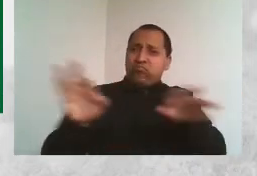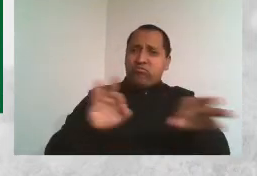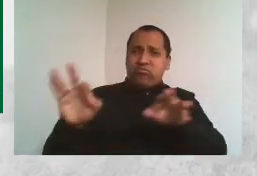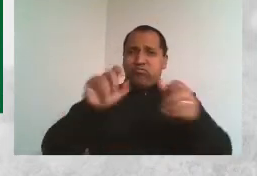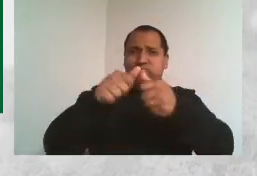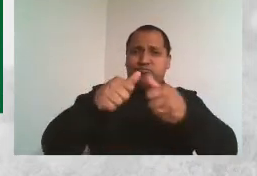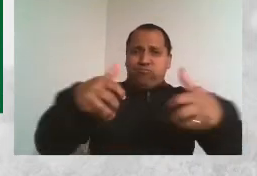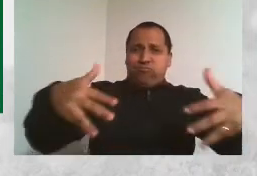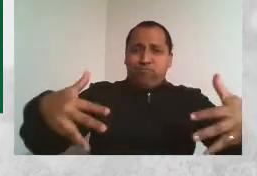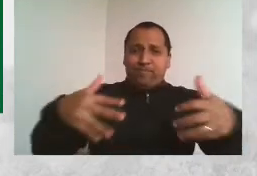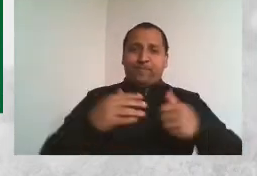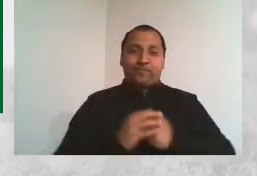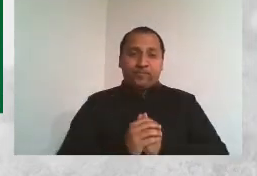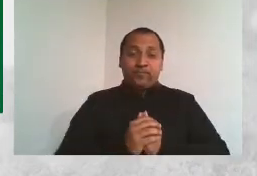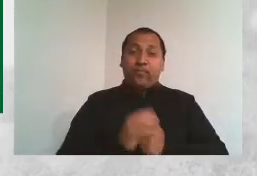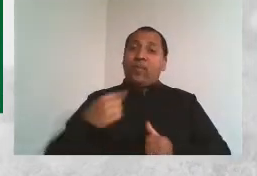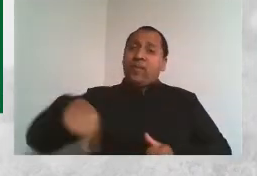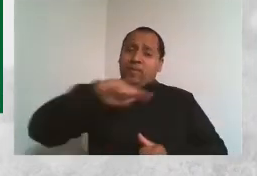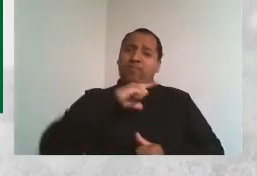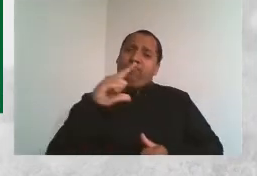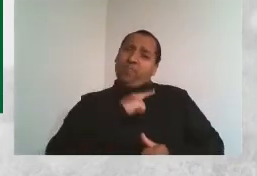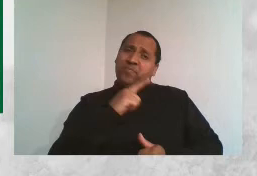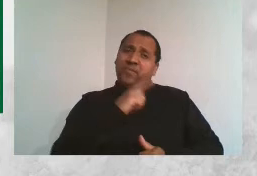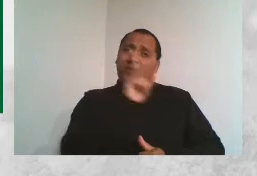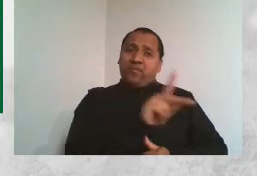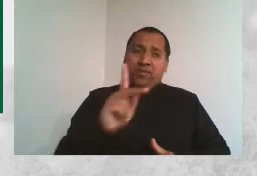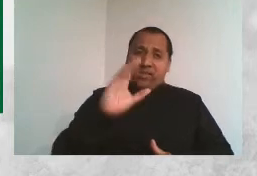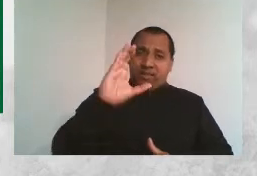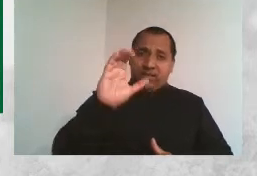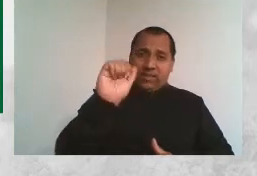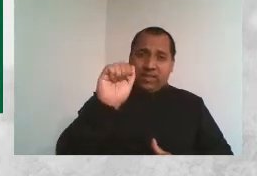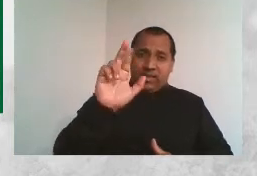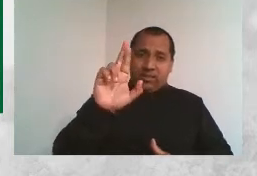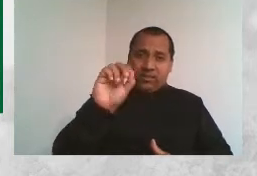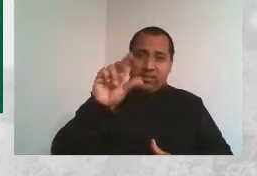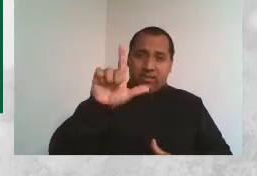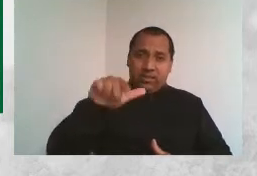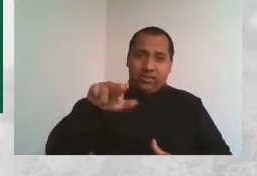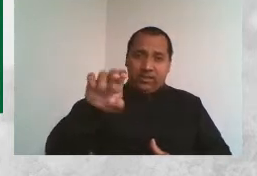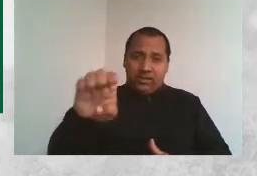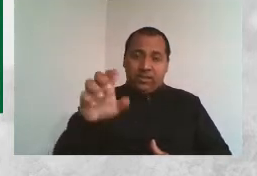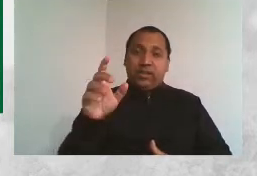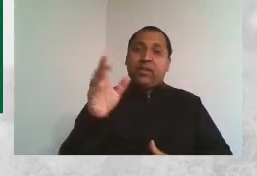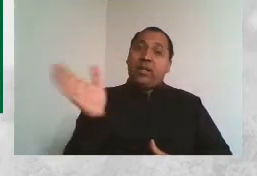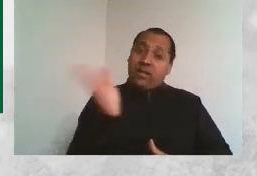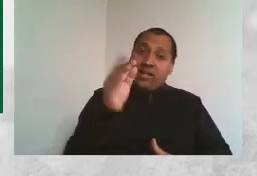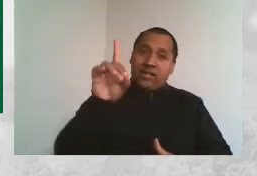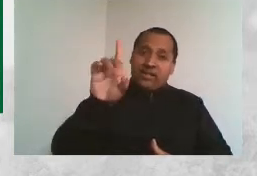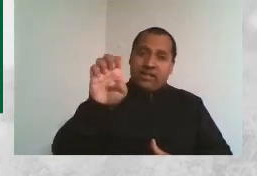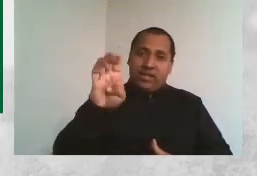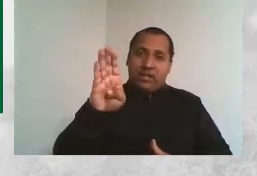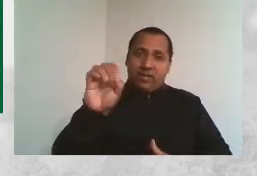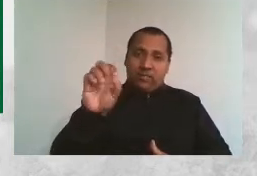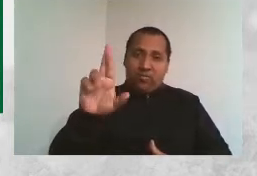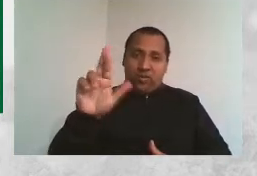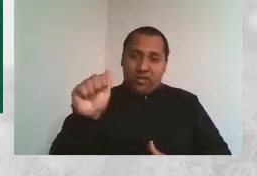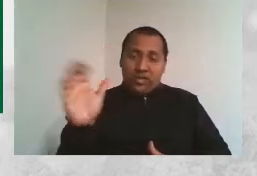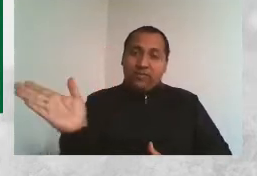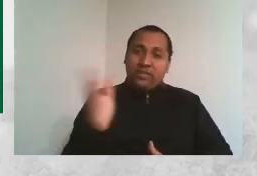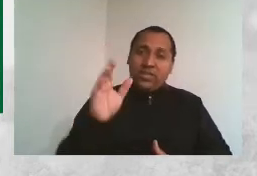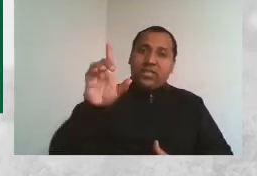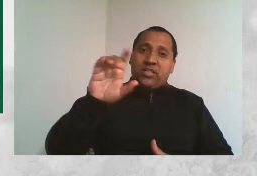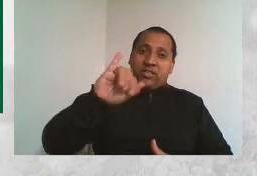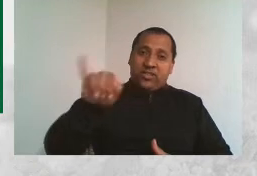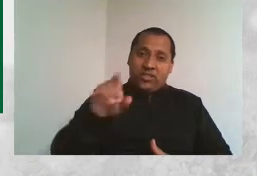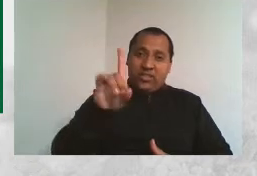de extensão também, né, que nós temos a professora Caroline Kines, a professora Débora Nunes Sarasol, a professora